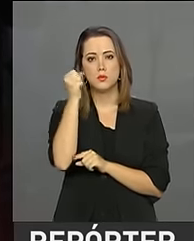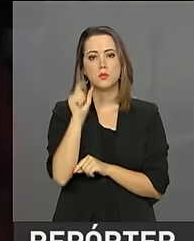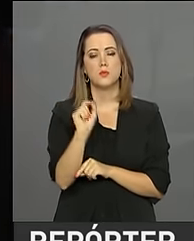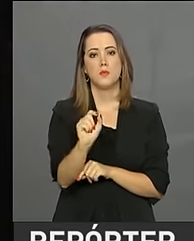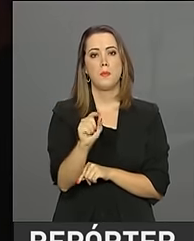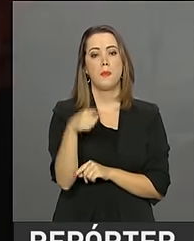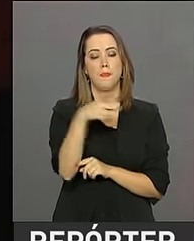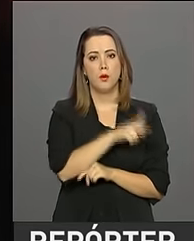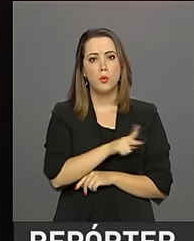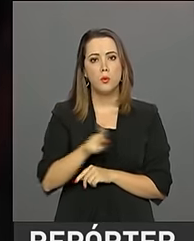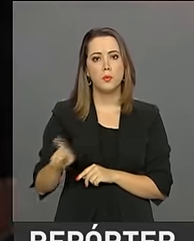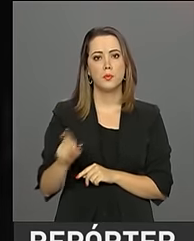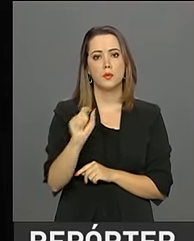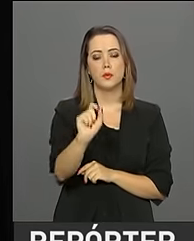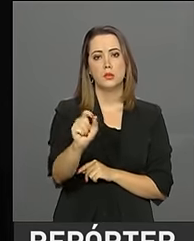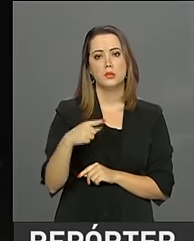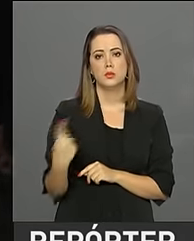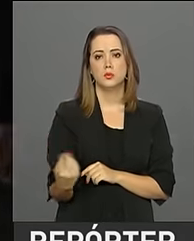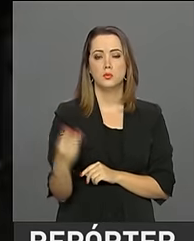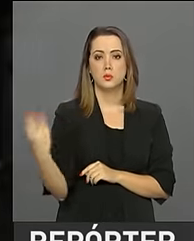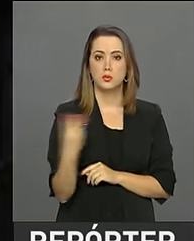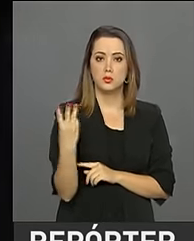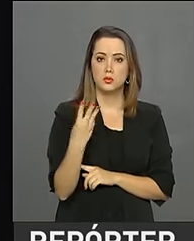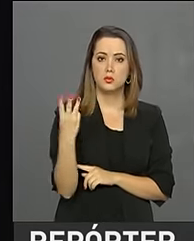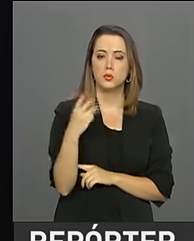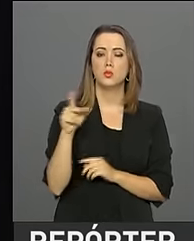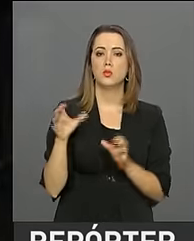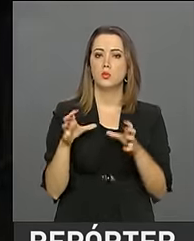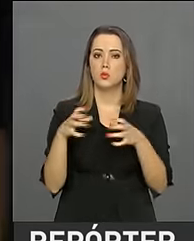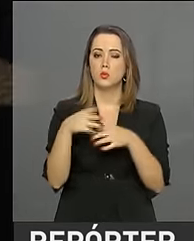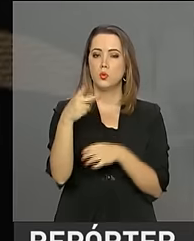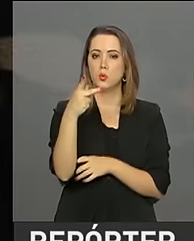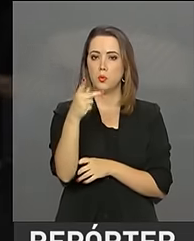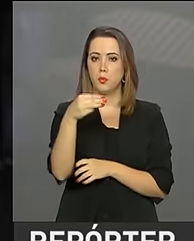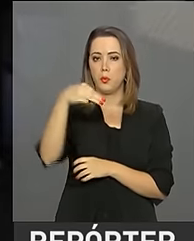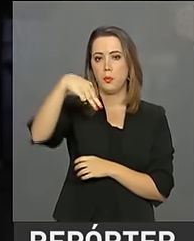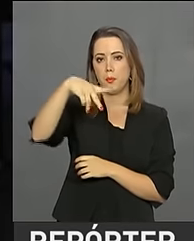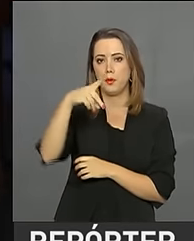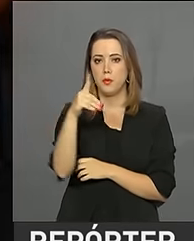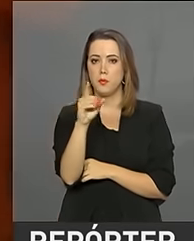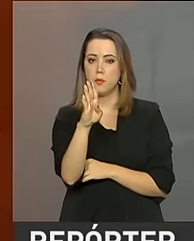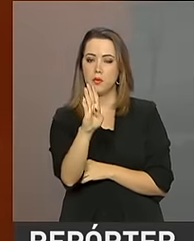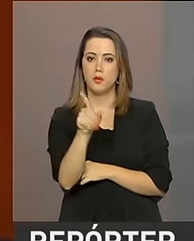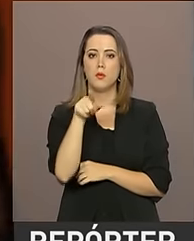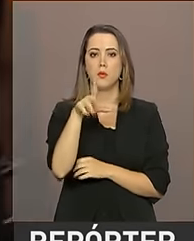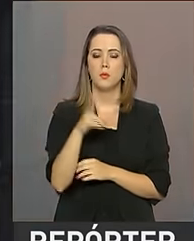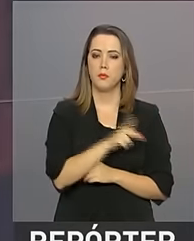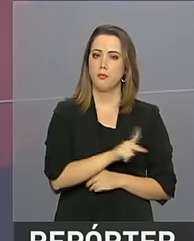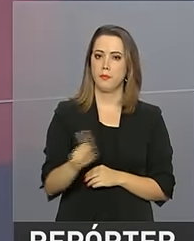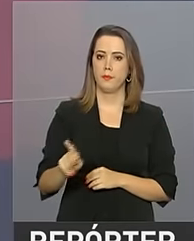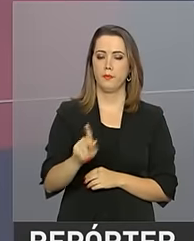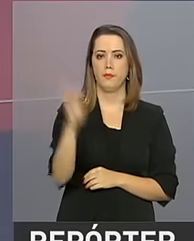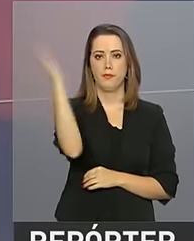Deputados. Michel Temer é o terceiro integrante do PMDB a assumir a presidência do Brasil.